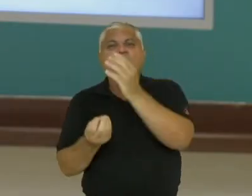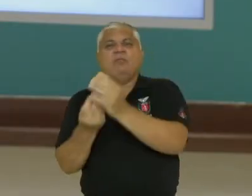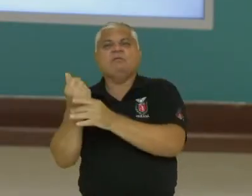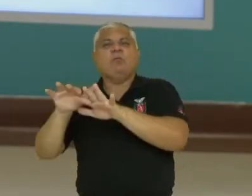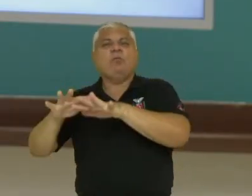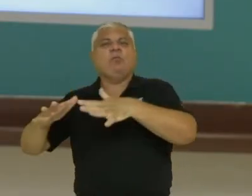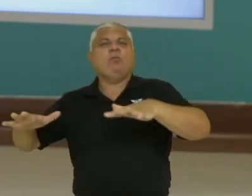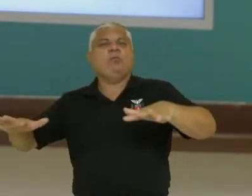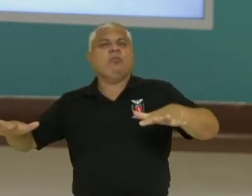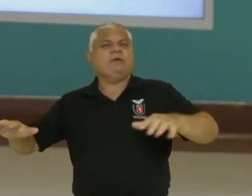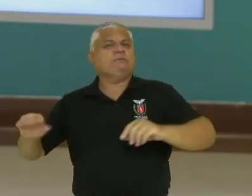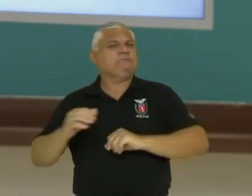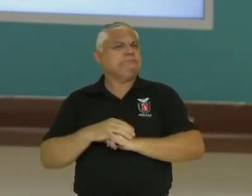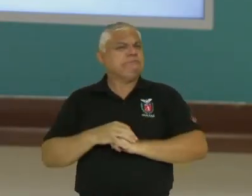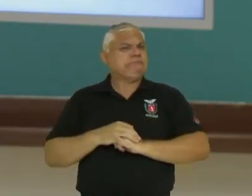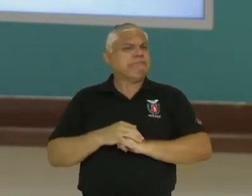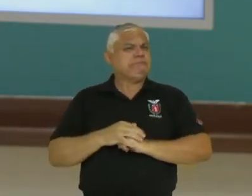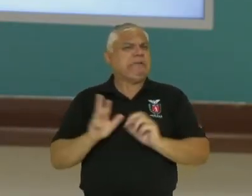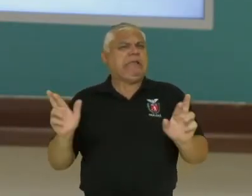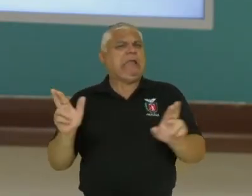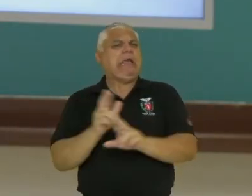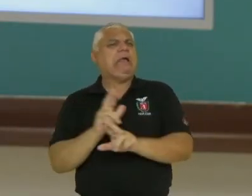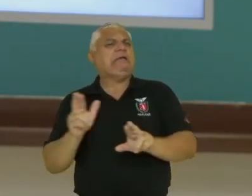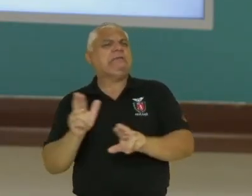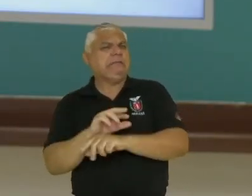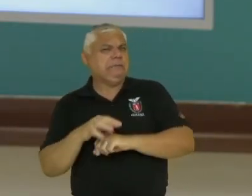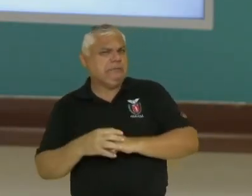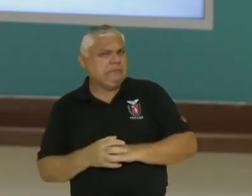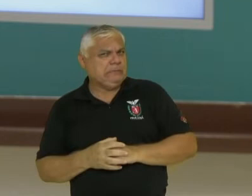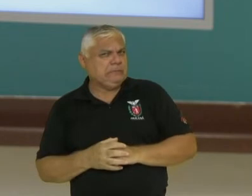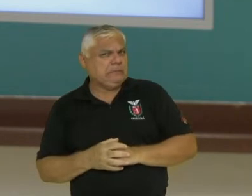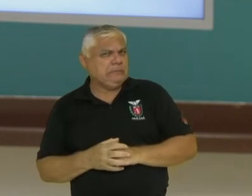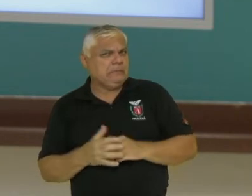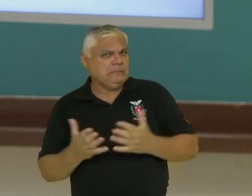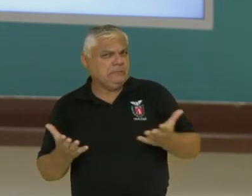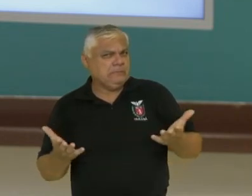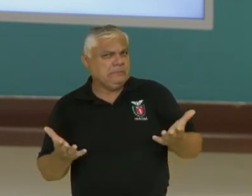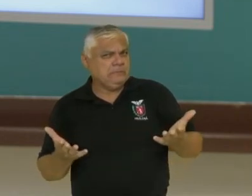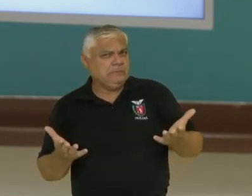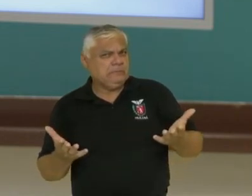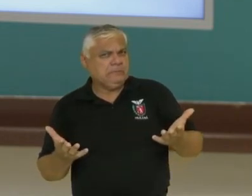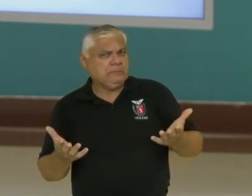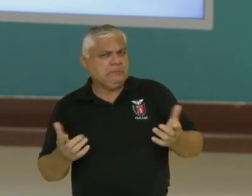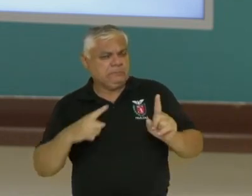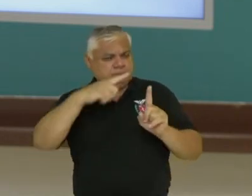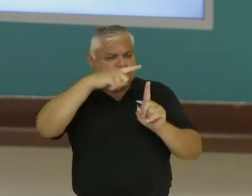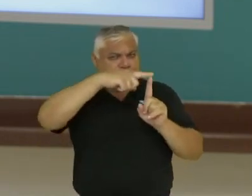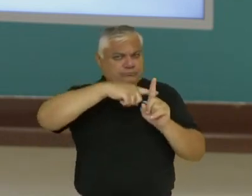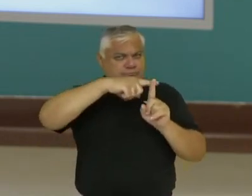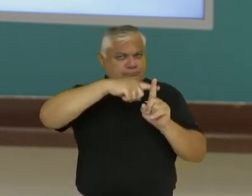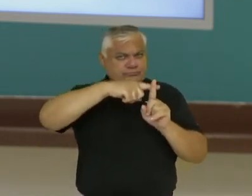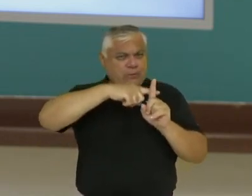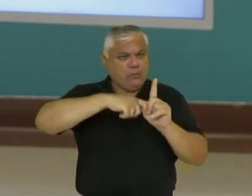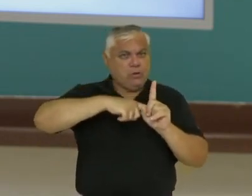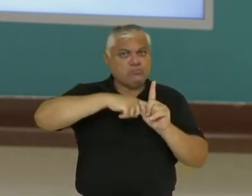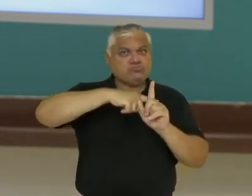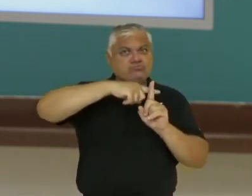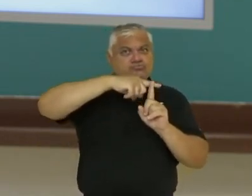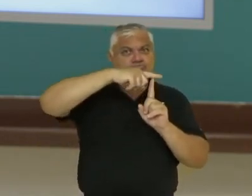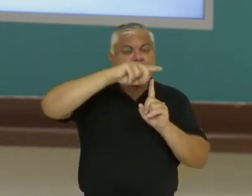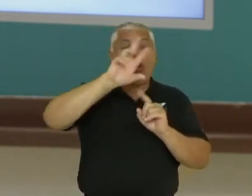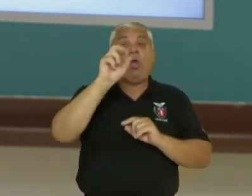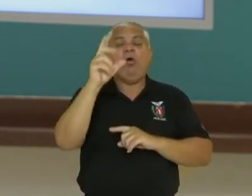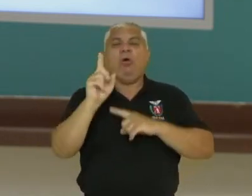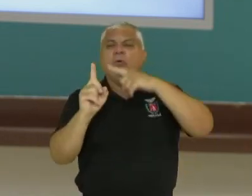oceanos? Que relação é essa? Será que a temperatura alta do planeta ou a temperatura